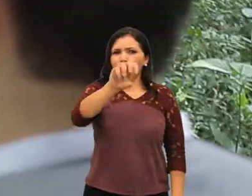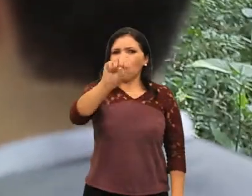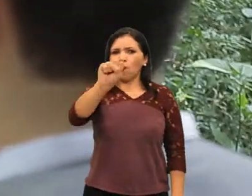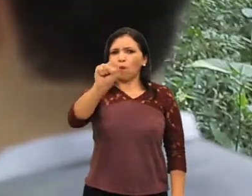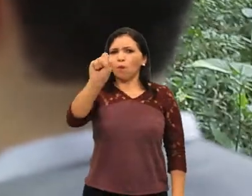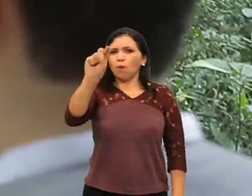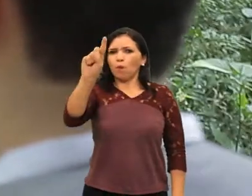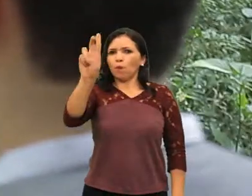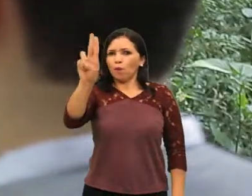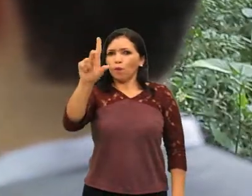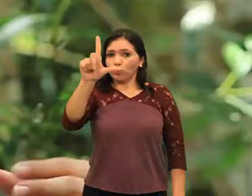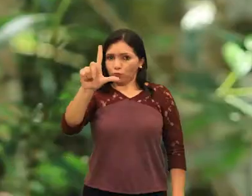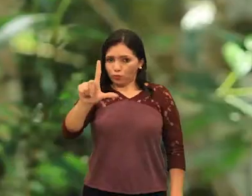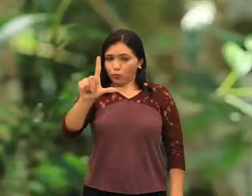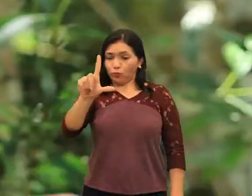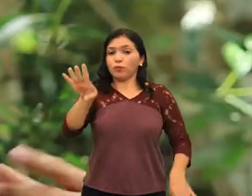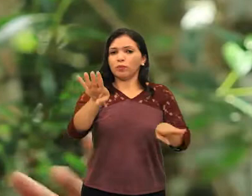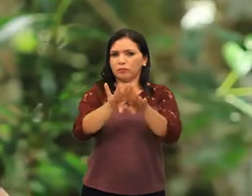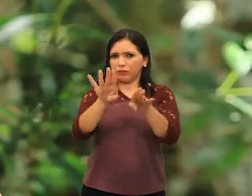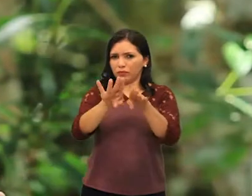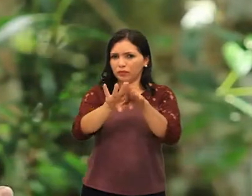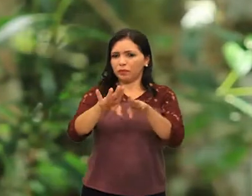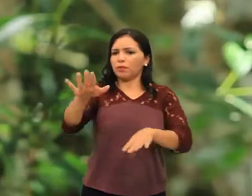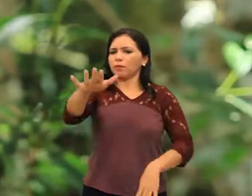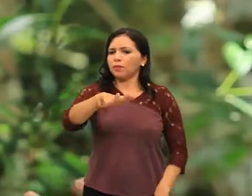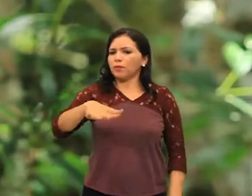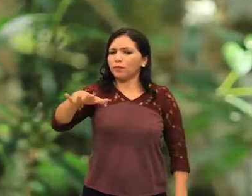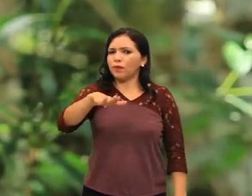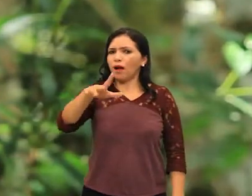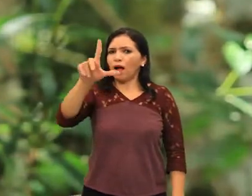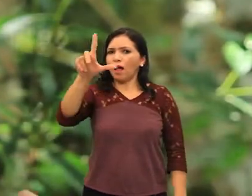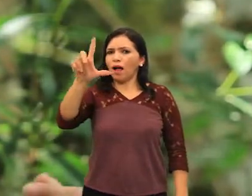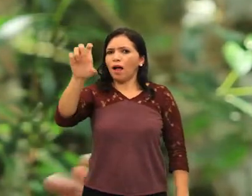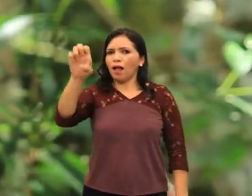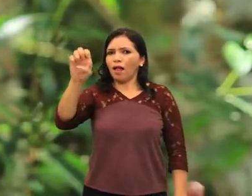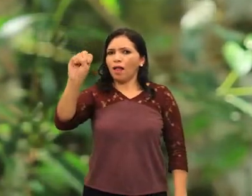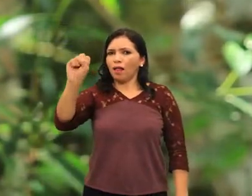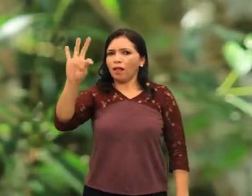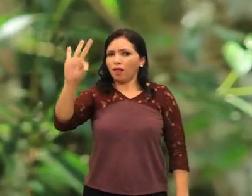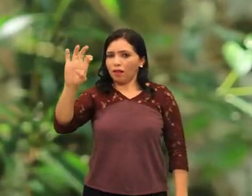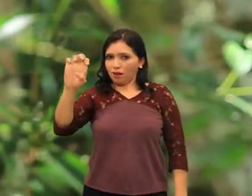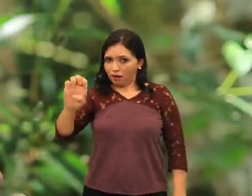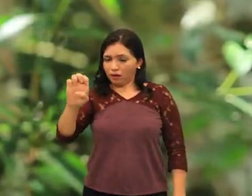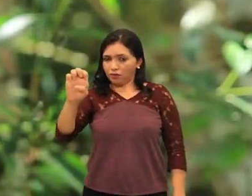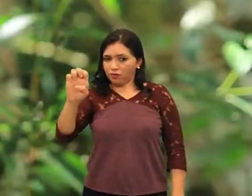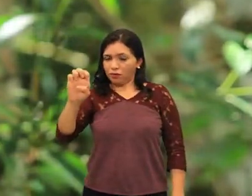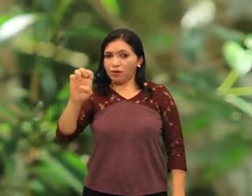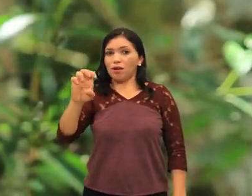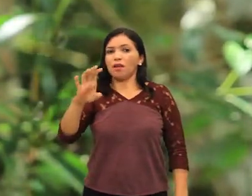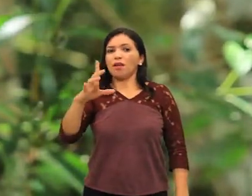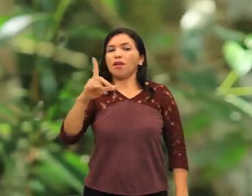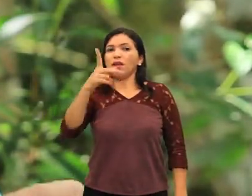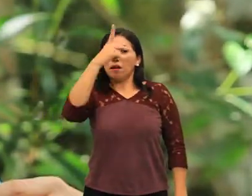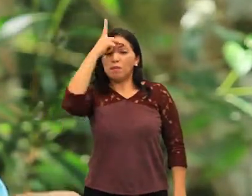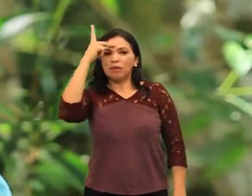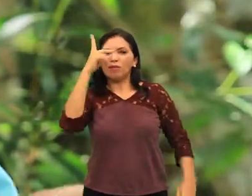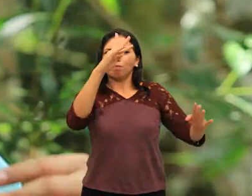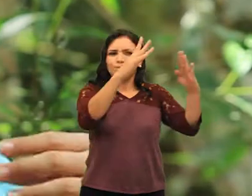também. E a ocupação urbana nessas regiões, principalmente na região sul,